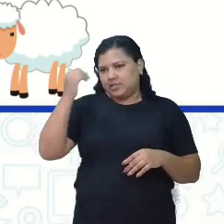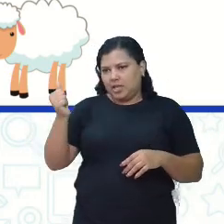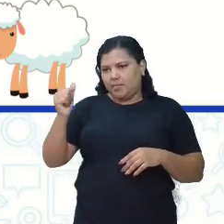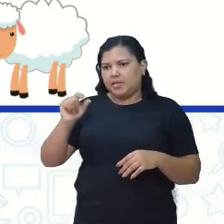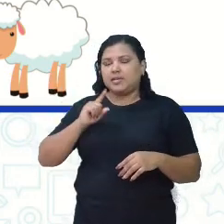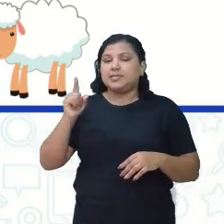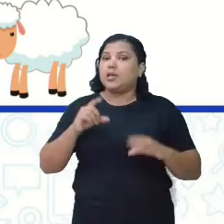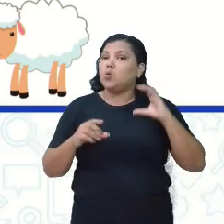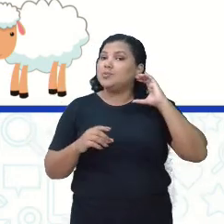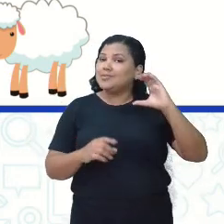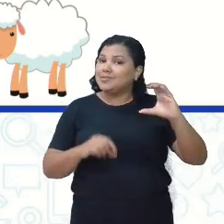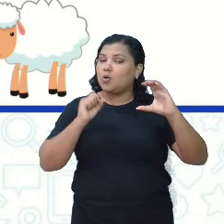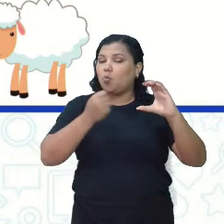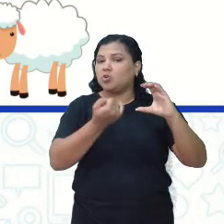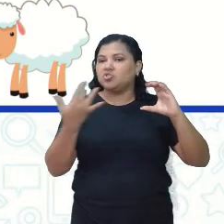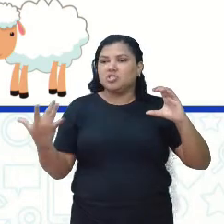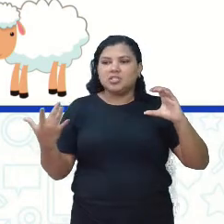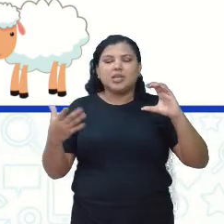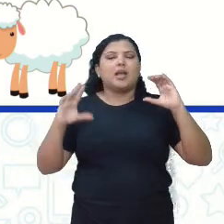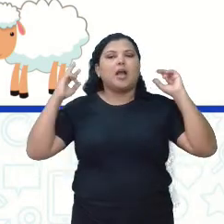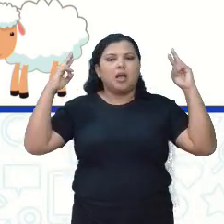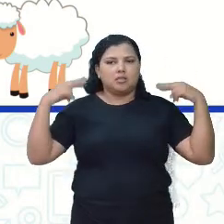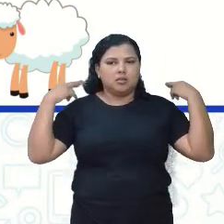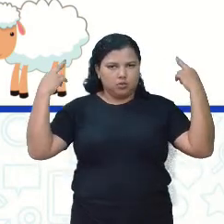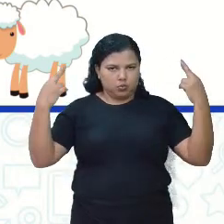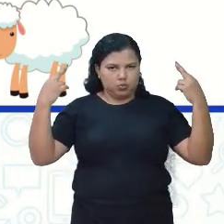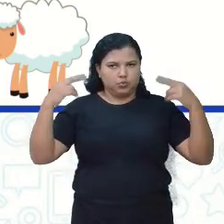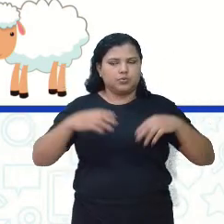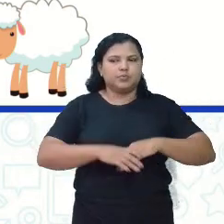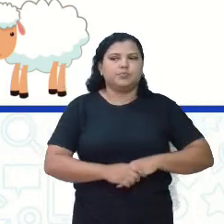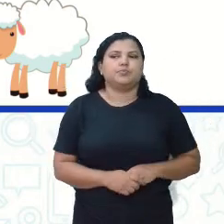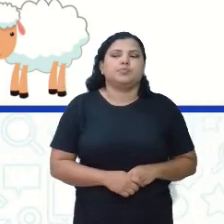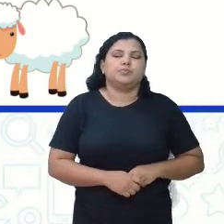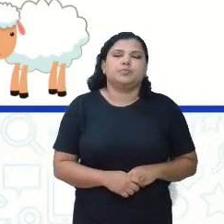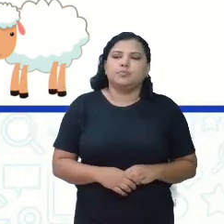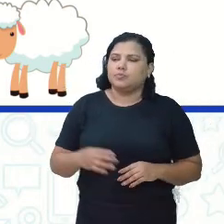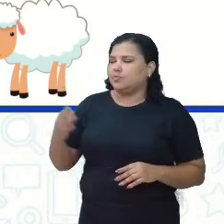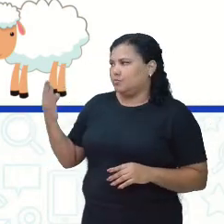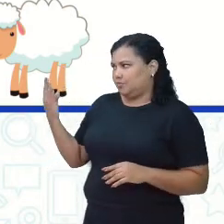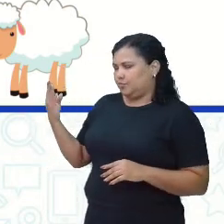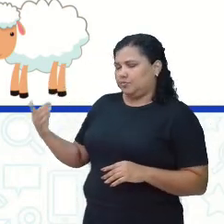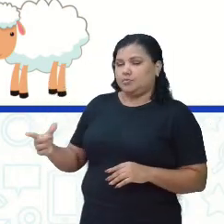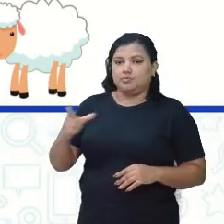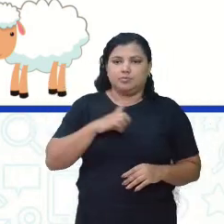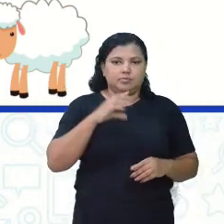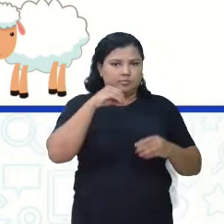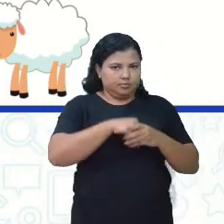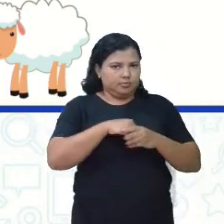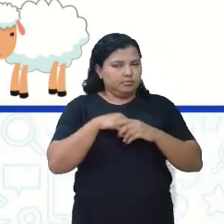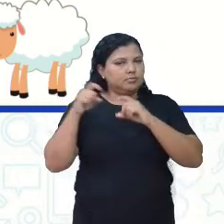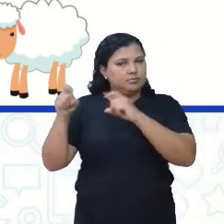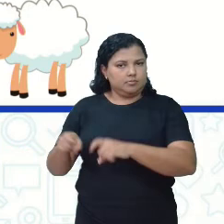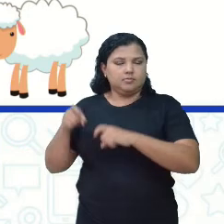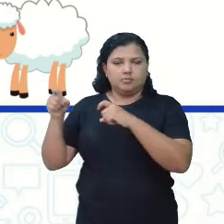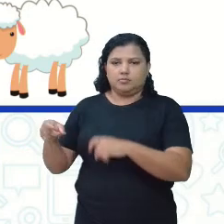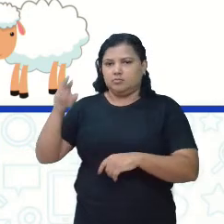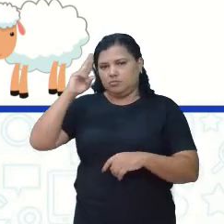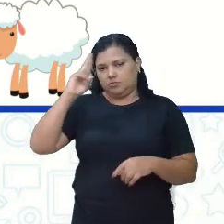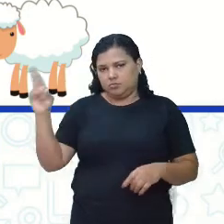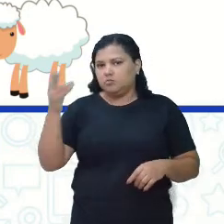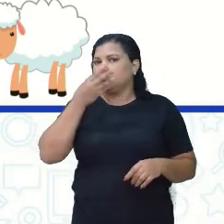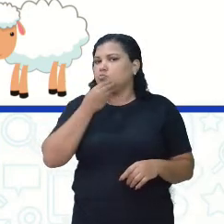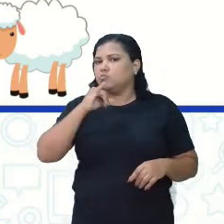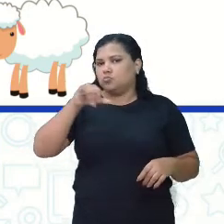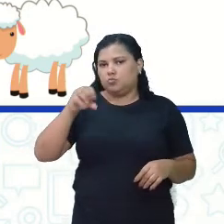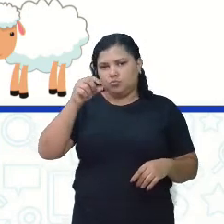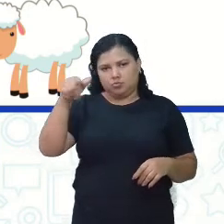C. C é a quantidade de carneiros. Então eu tenho que, nesse sítio aí do senhor João, a gente tem